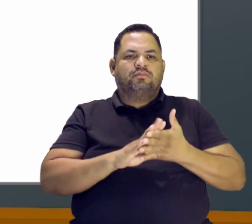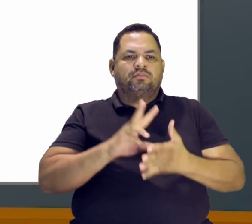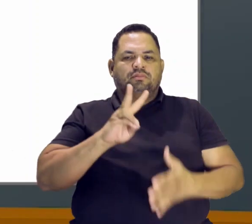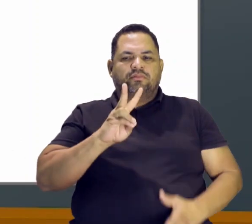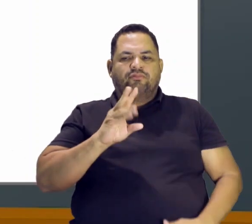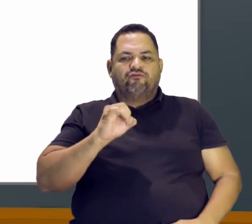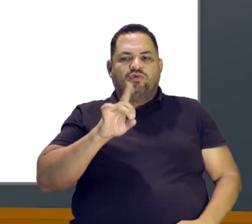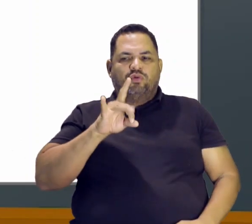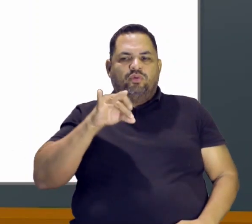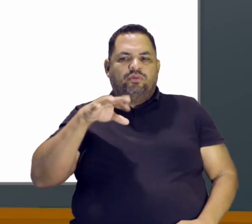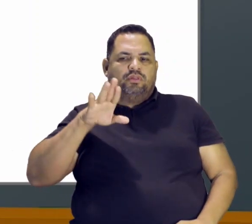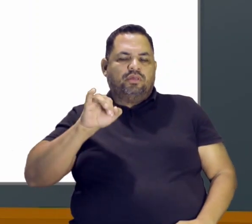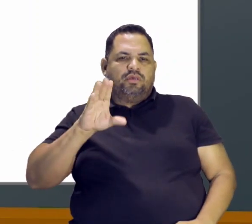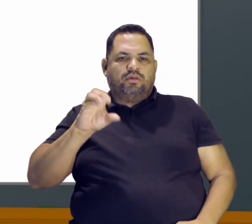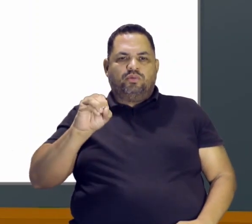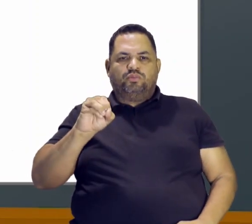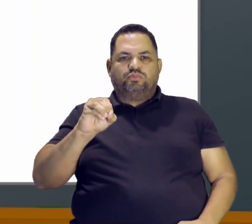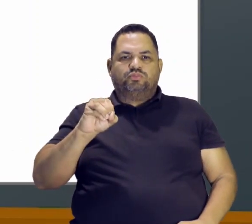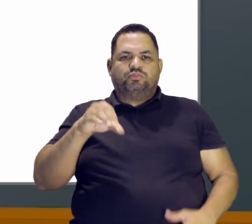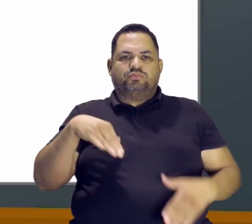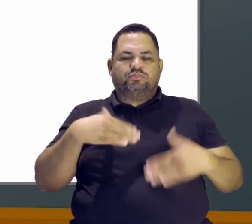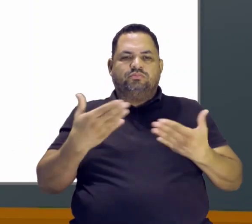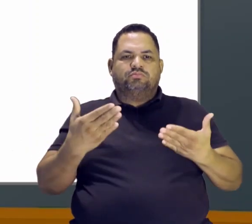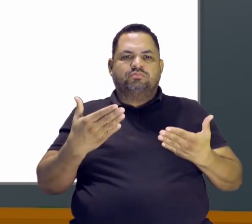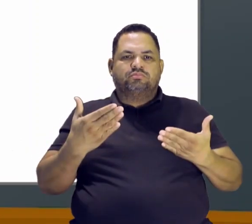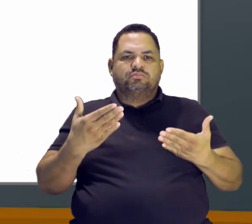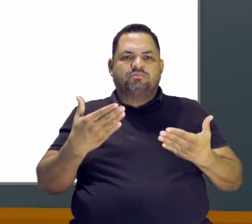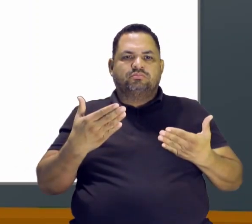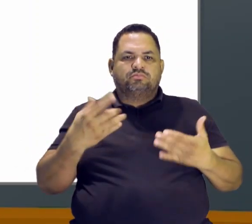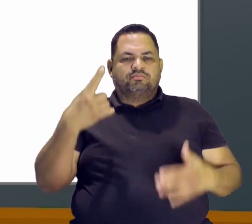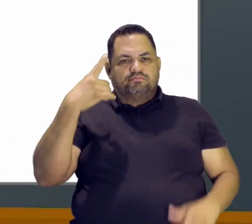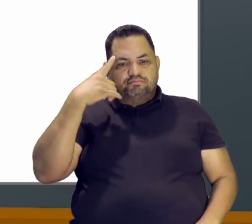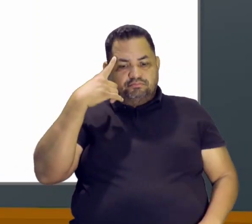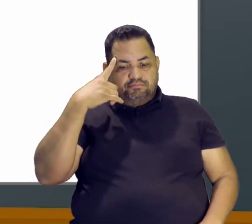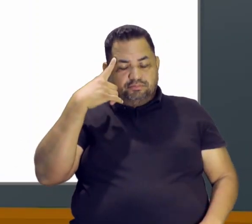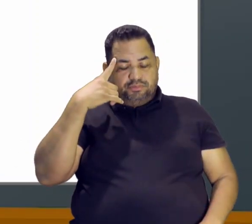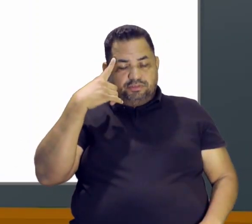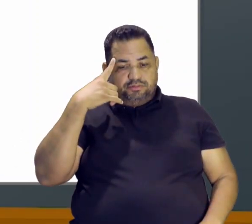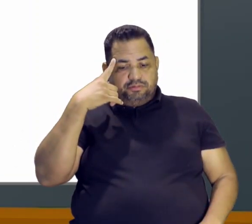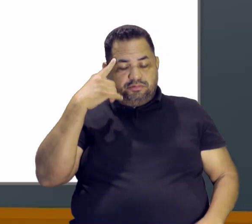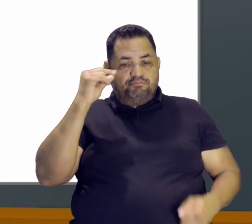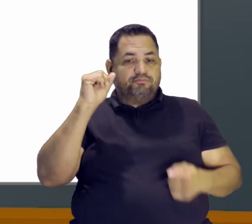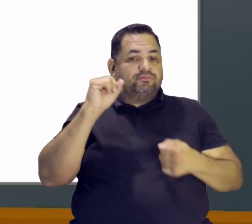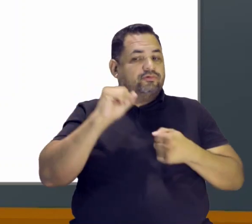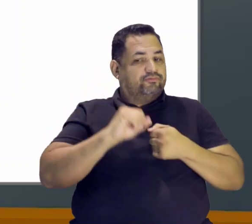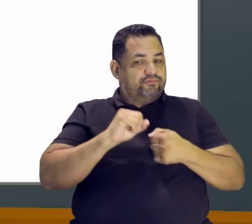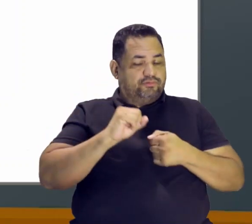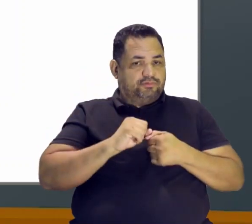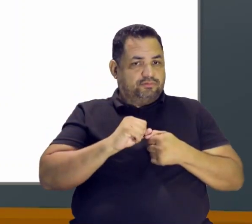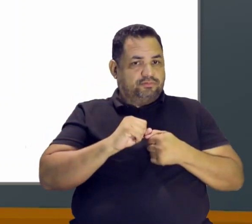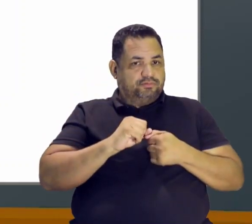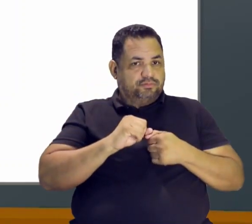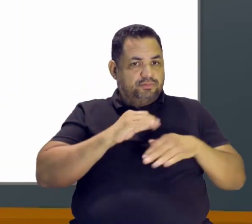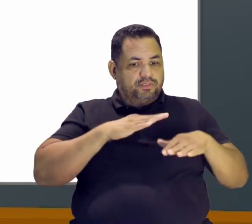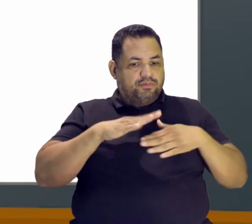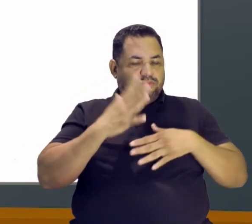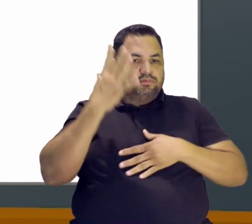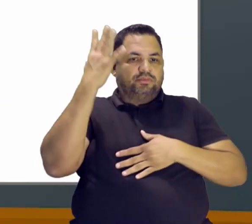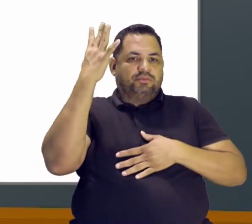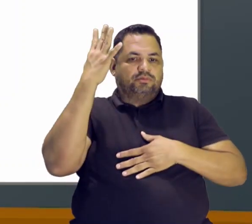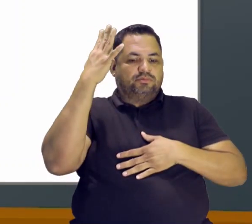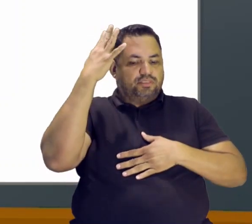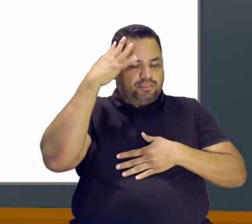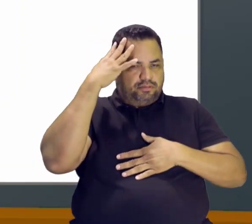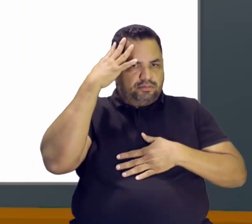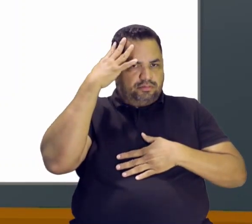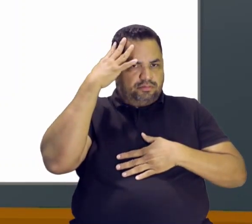voluntário, é algo o qual eu pensei e vou realizar. Tipo agora, eu movimentei a minha mão até a cabeça